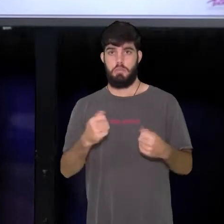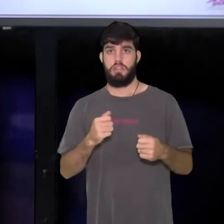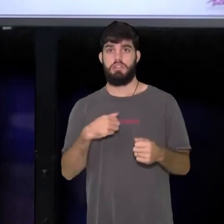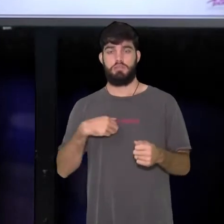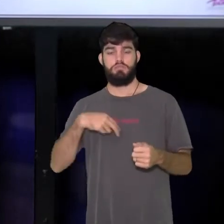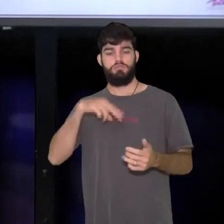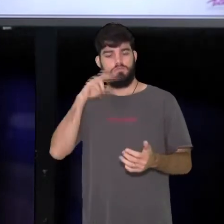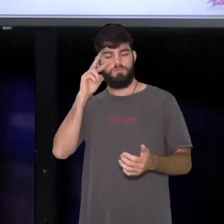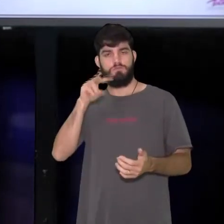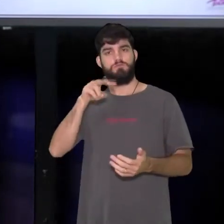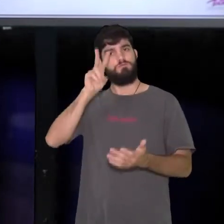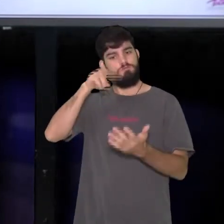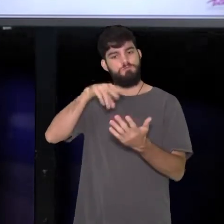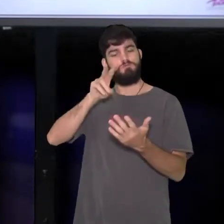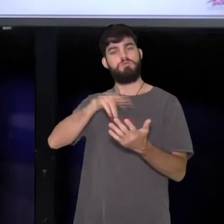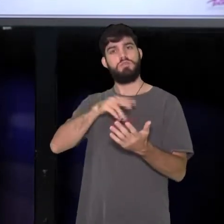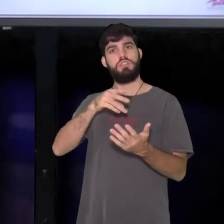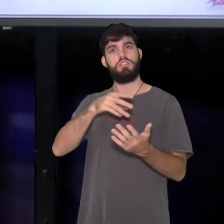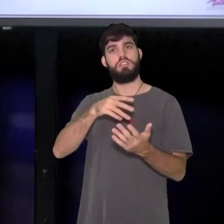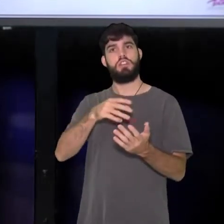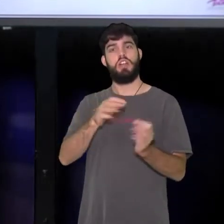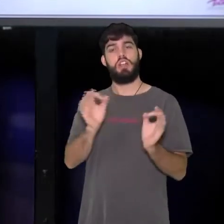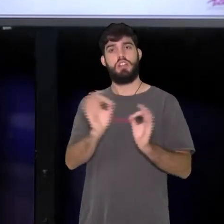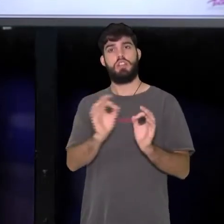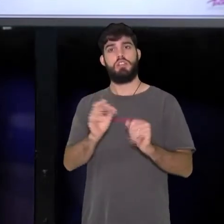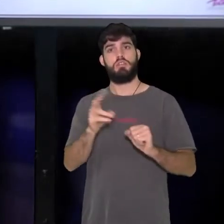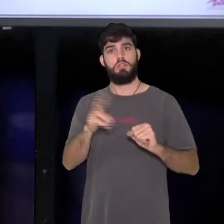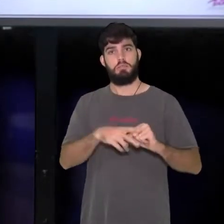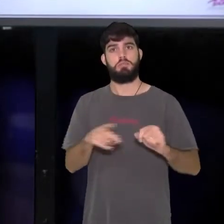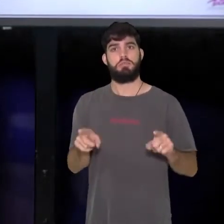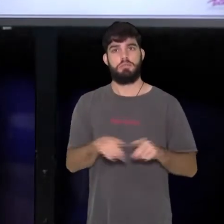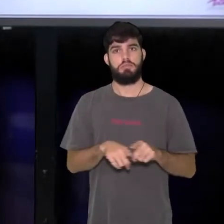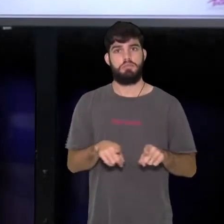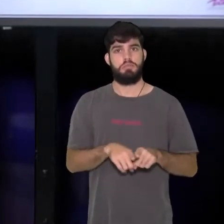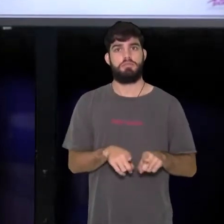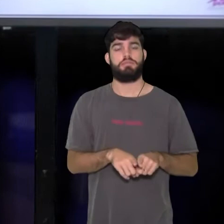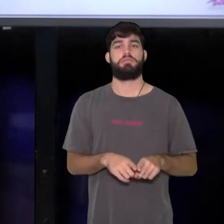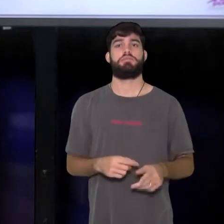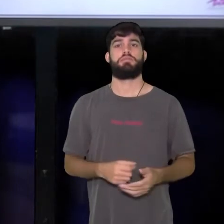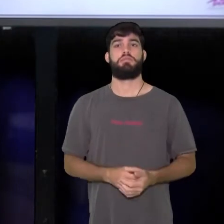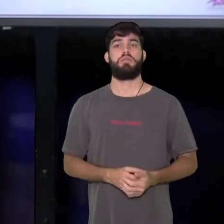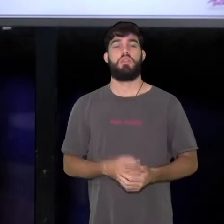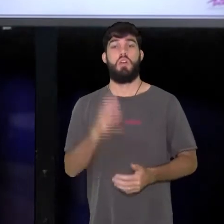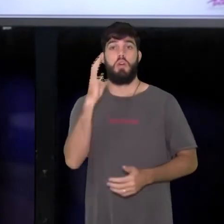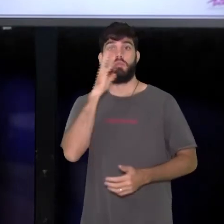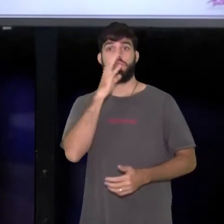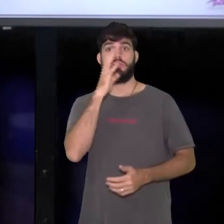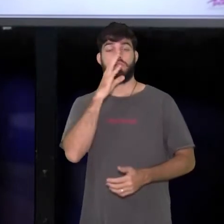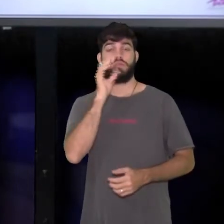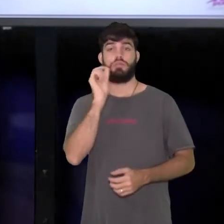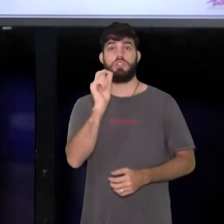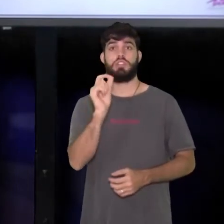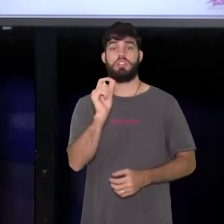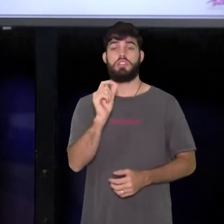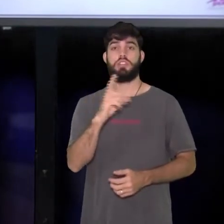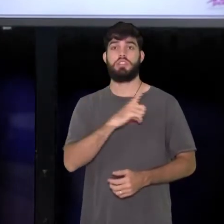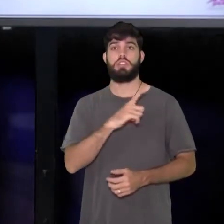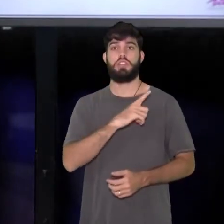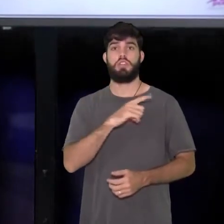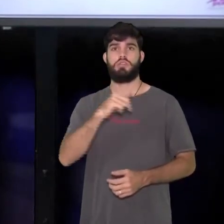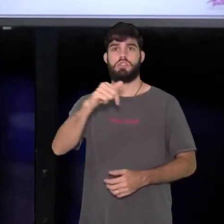não verbais também, tá? E aí, observem que eu tenho aqui 2, 4, 6,